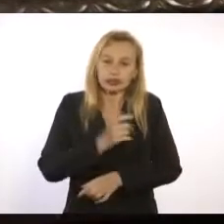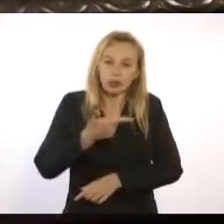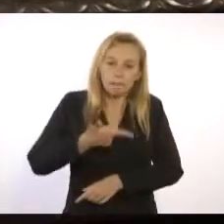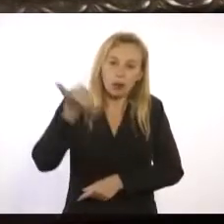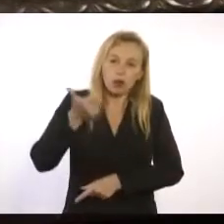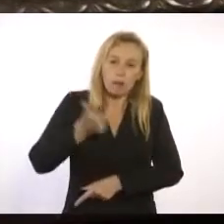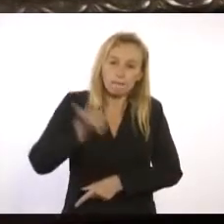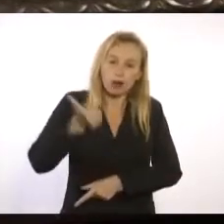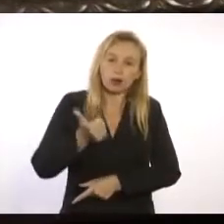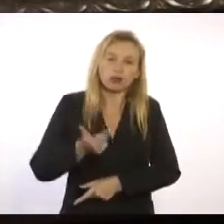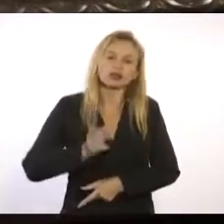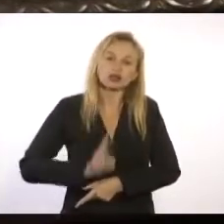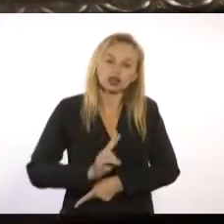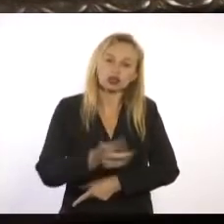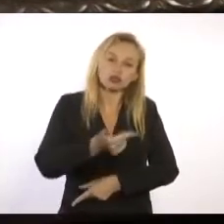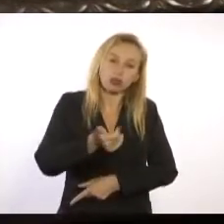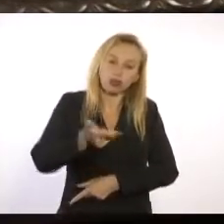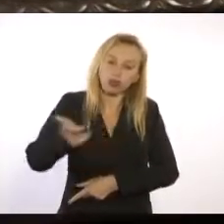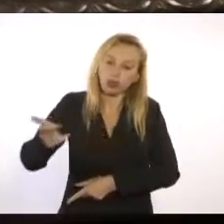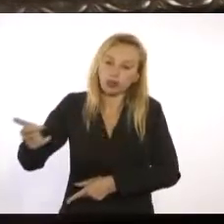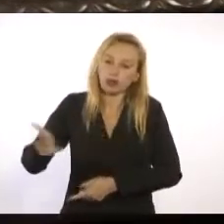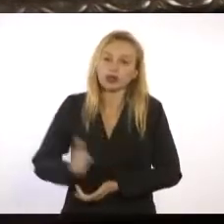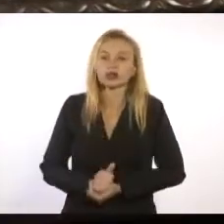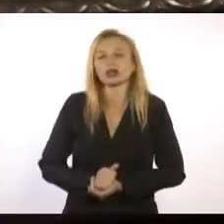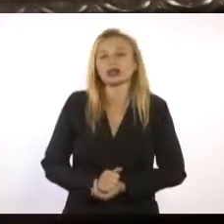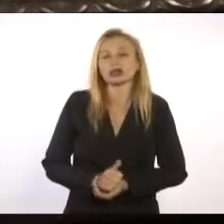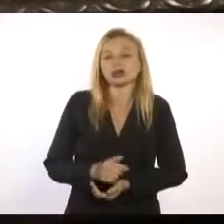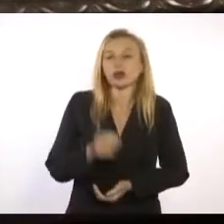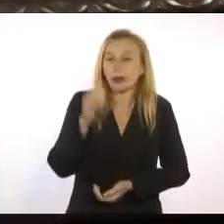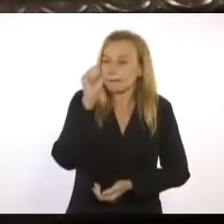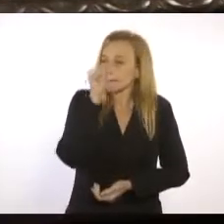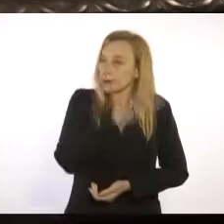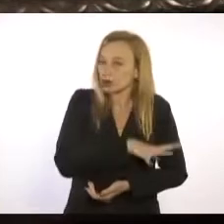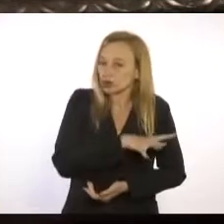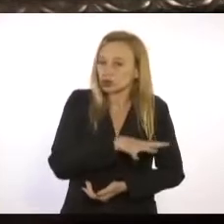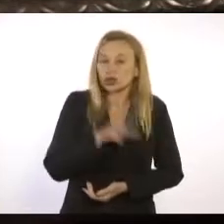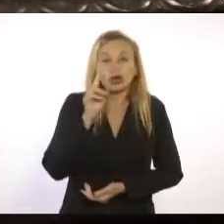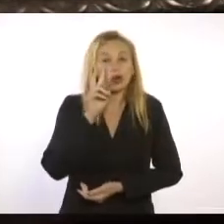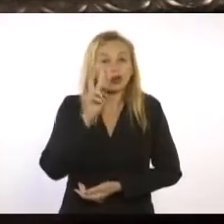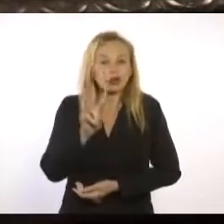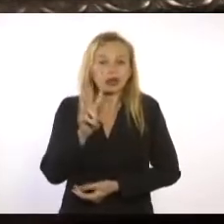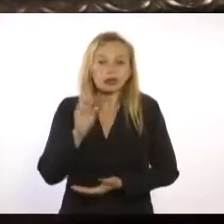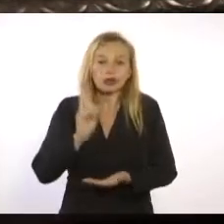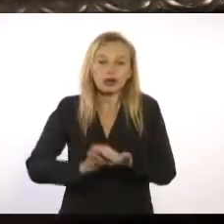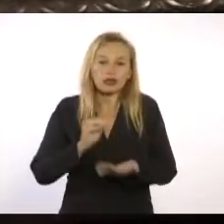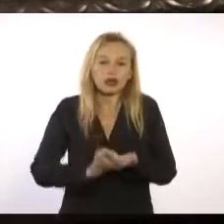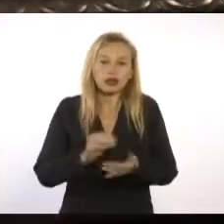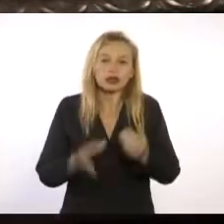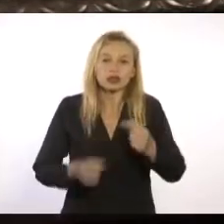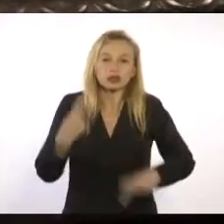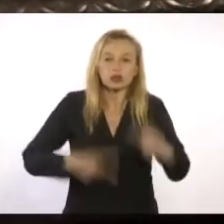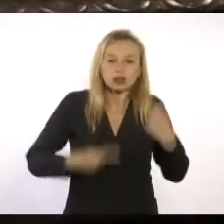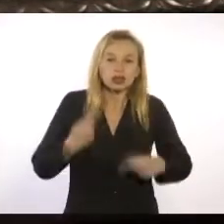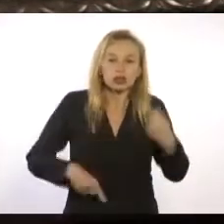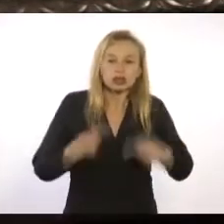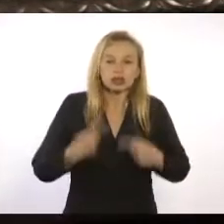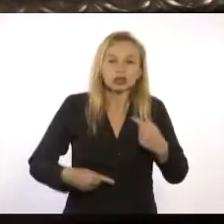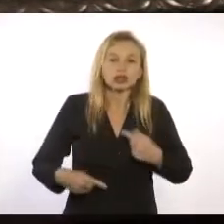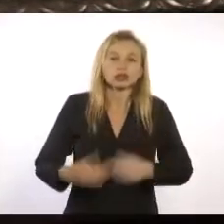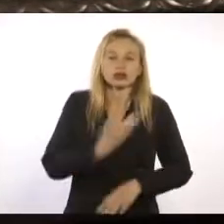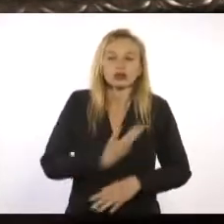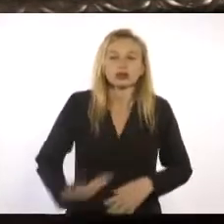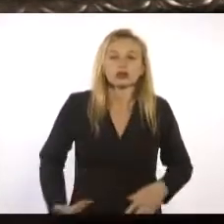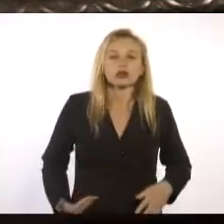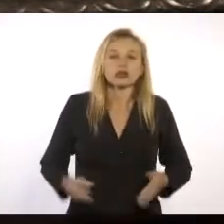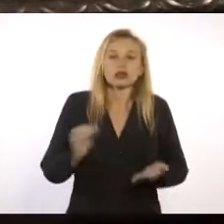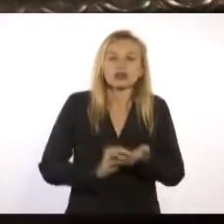matassem e continuem matando. Isso é um absurdo, é olhar para a falta de política pública, de estratégia,